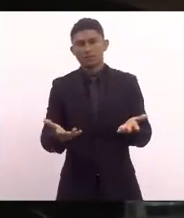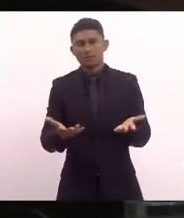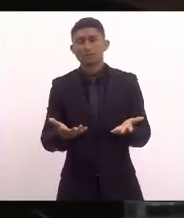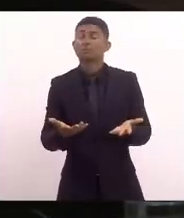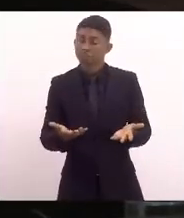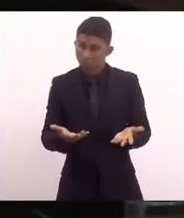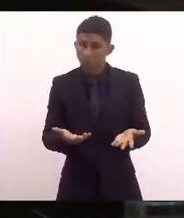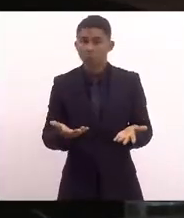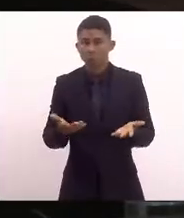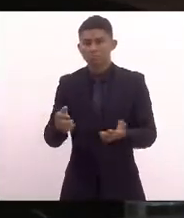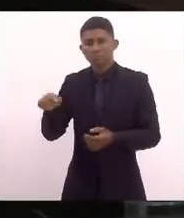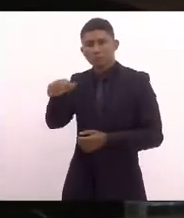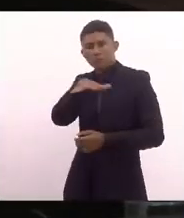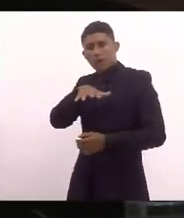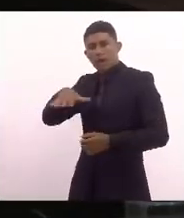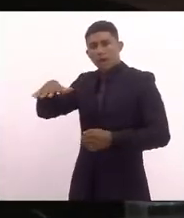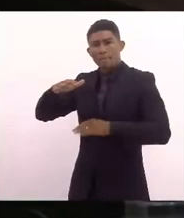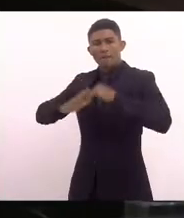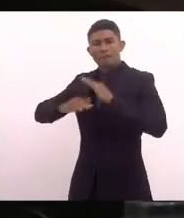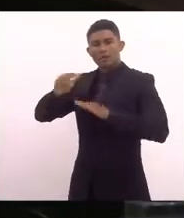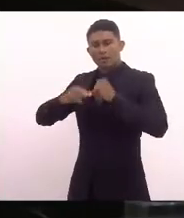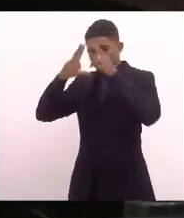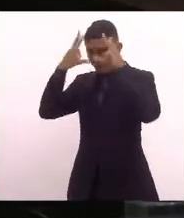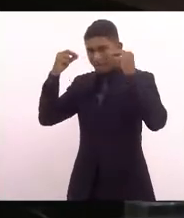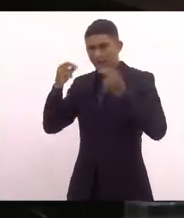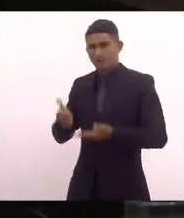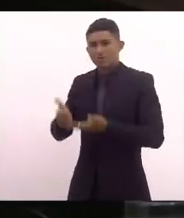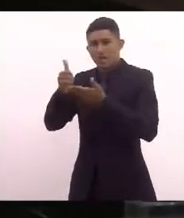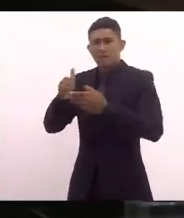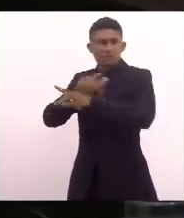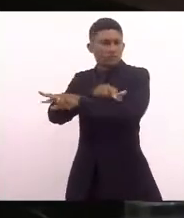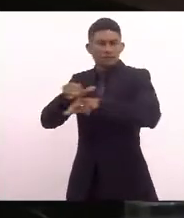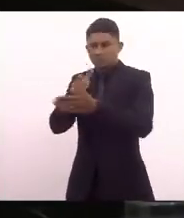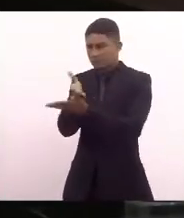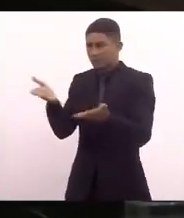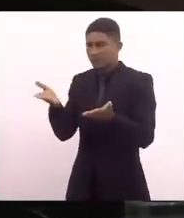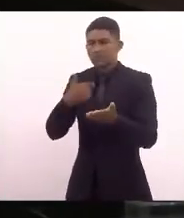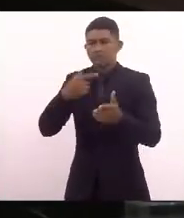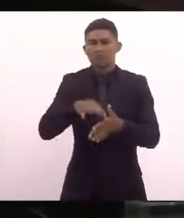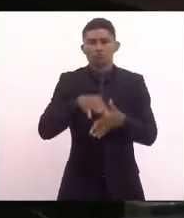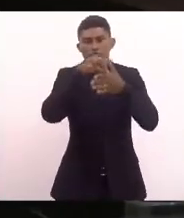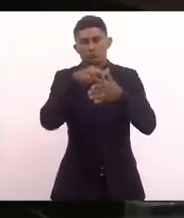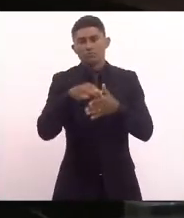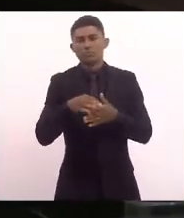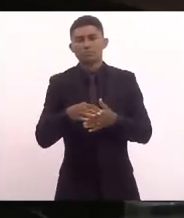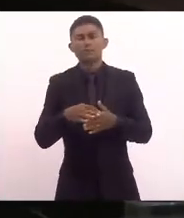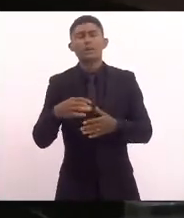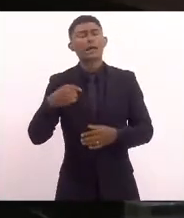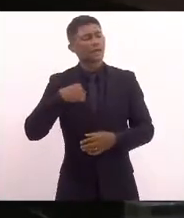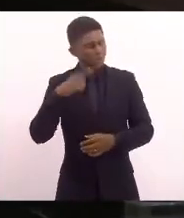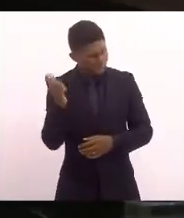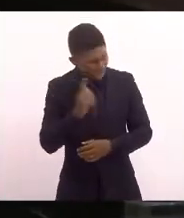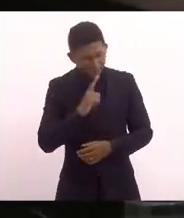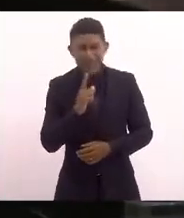de auxiliares e técnicos de enfermagem. E eu tenho uma dificuldade muito grande